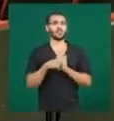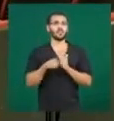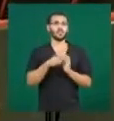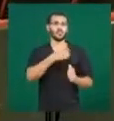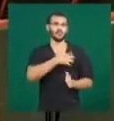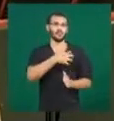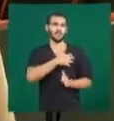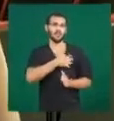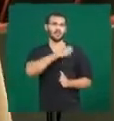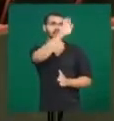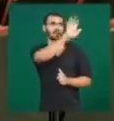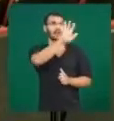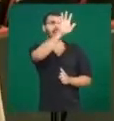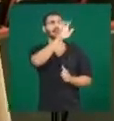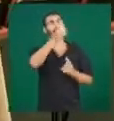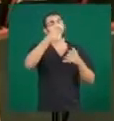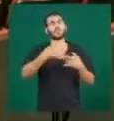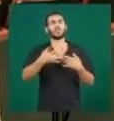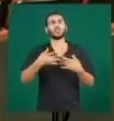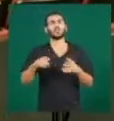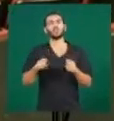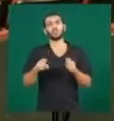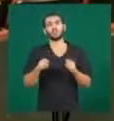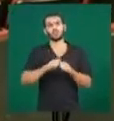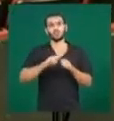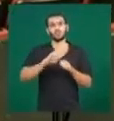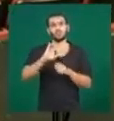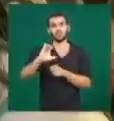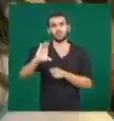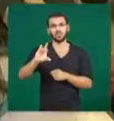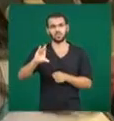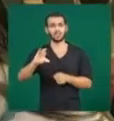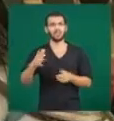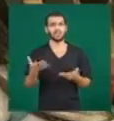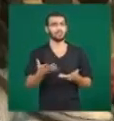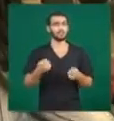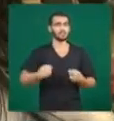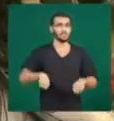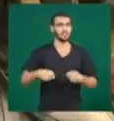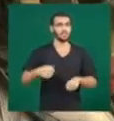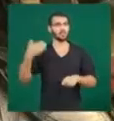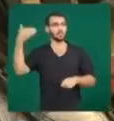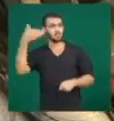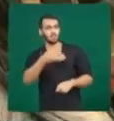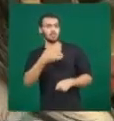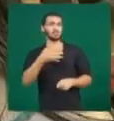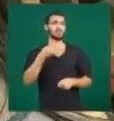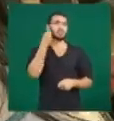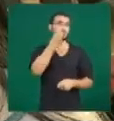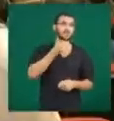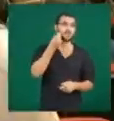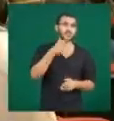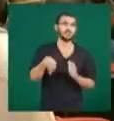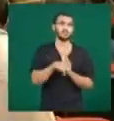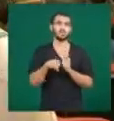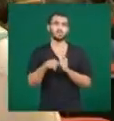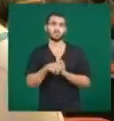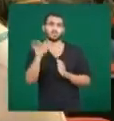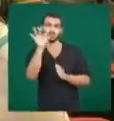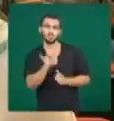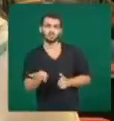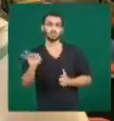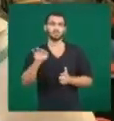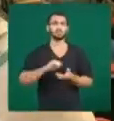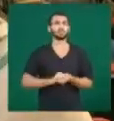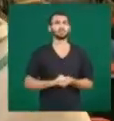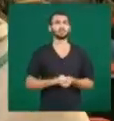jovem conta que faz iniciação científica na área de Física e veio participar das atividades para ter mais experiência acadêmica. Esses eventos,